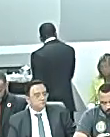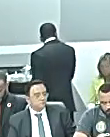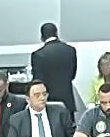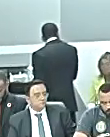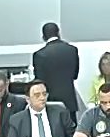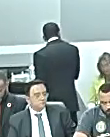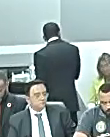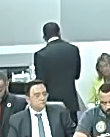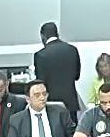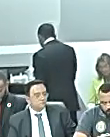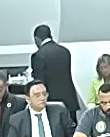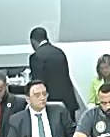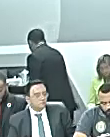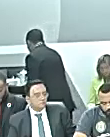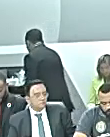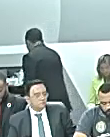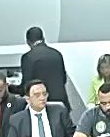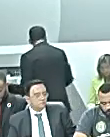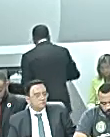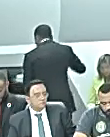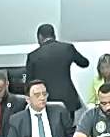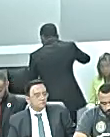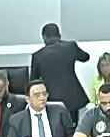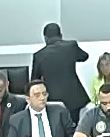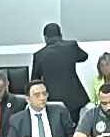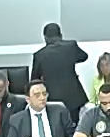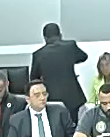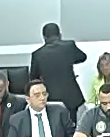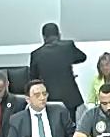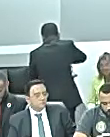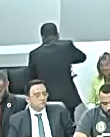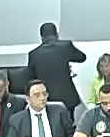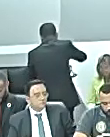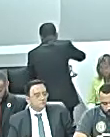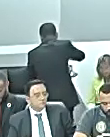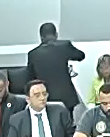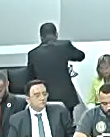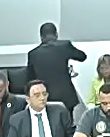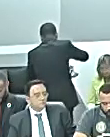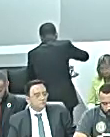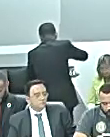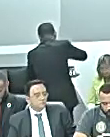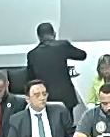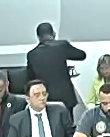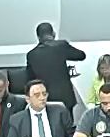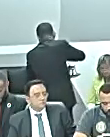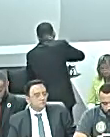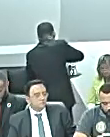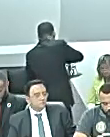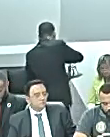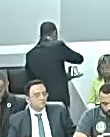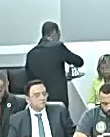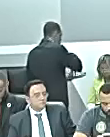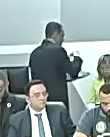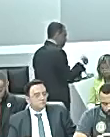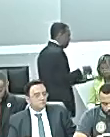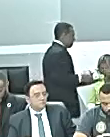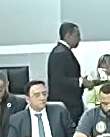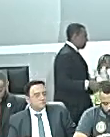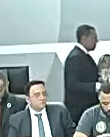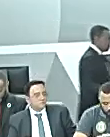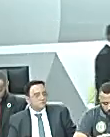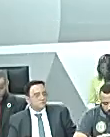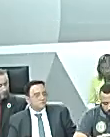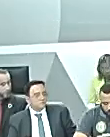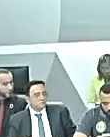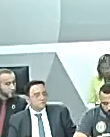vidas colocando sua família em risco que vale as várias famílias são ameaçadas só vocês sabem a importância